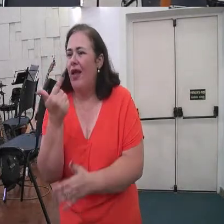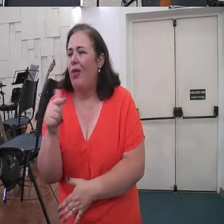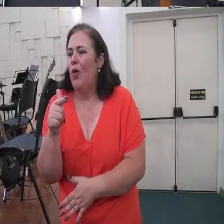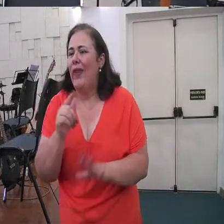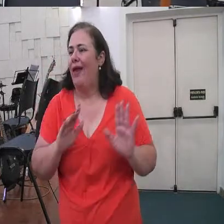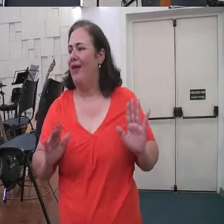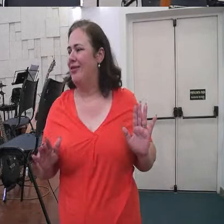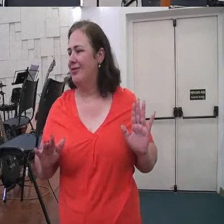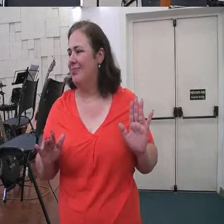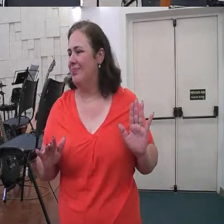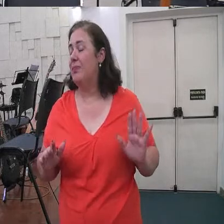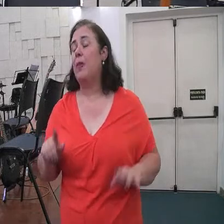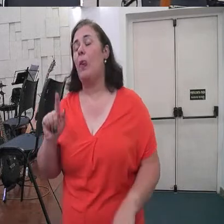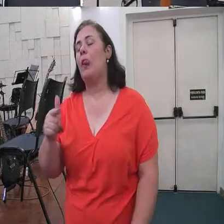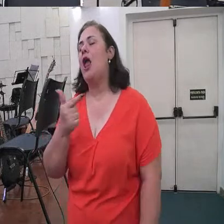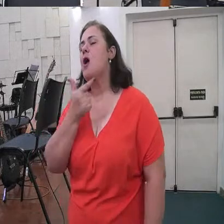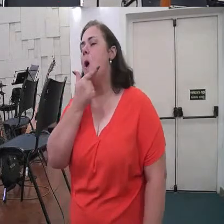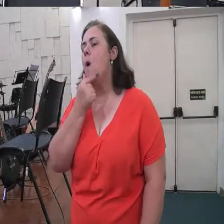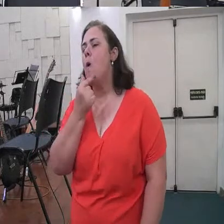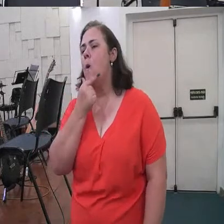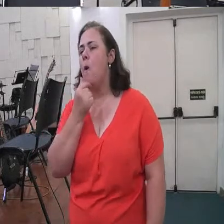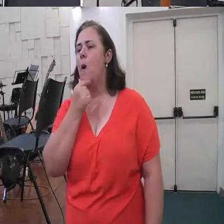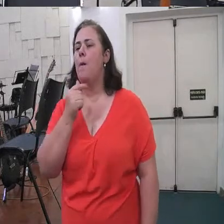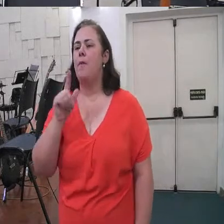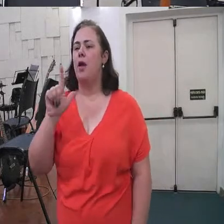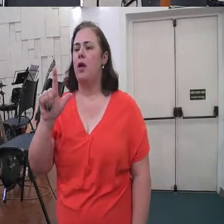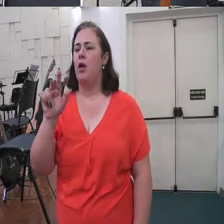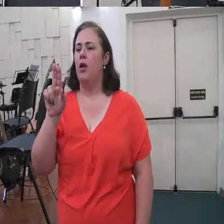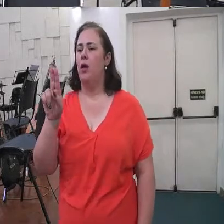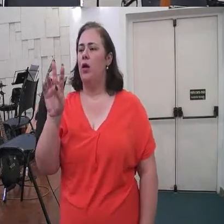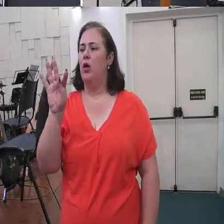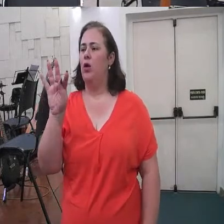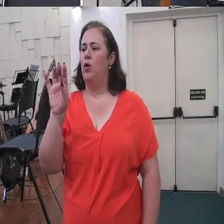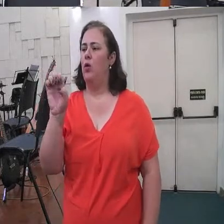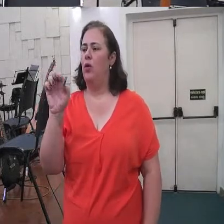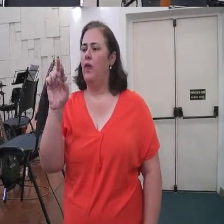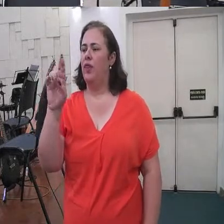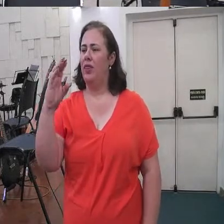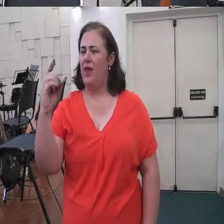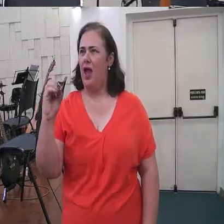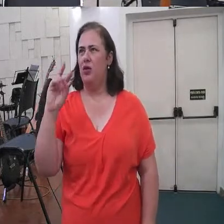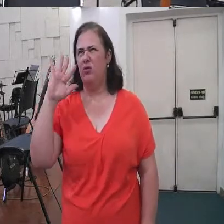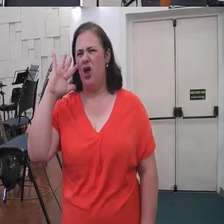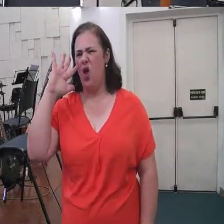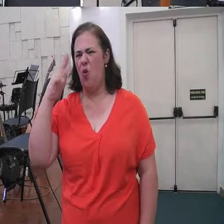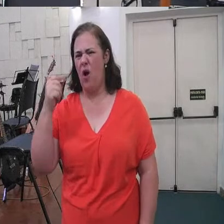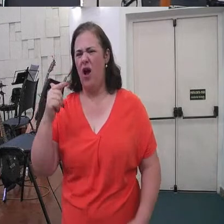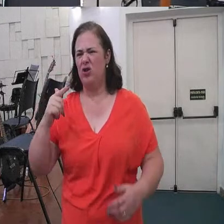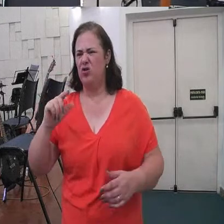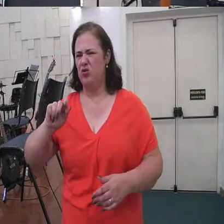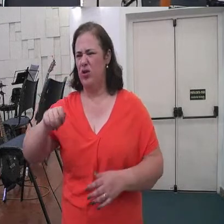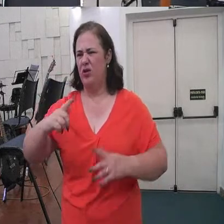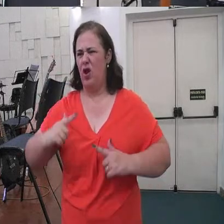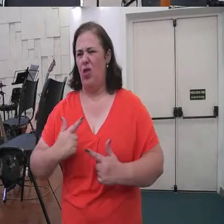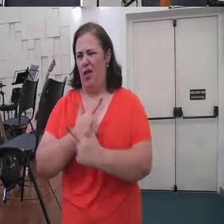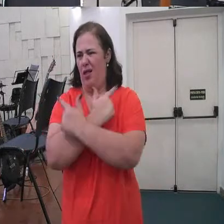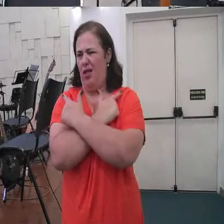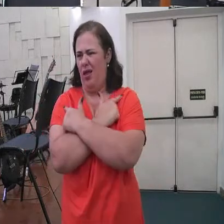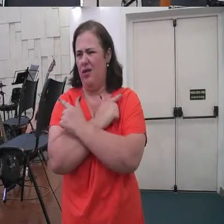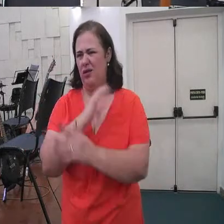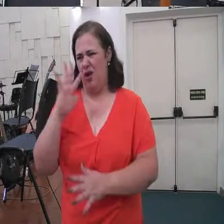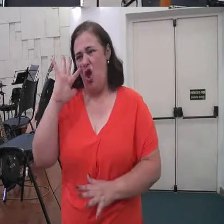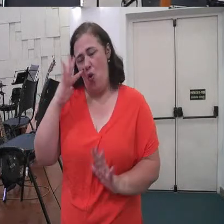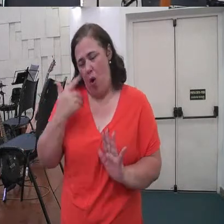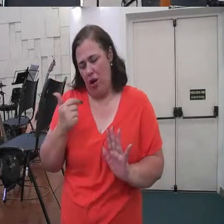da justificação pela fé. Martinho Lutero teve muita dificuldade até que ele entendeu. Tiago não está